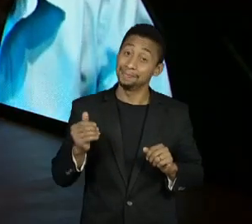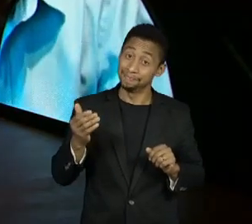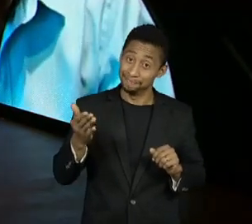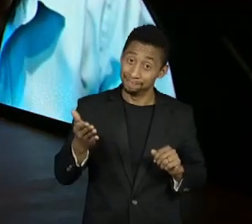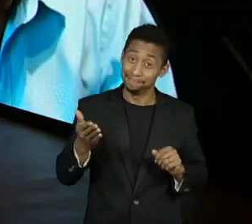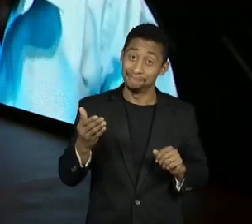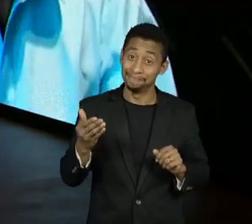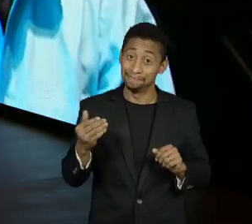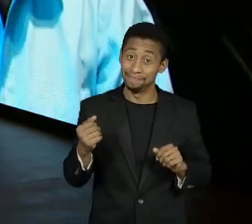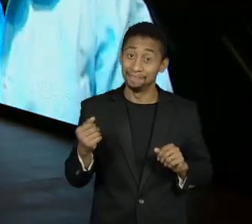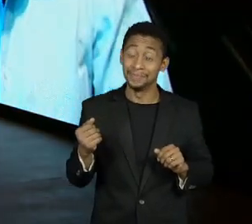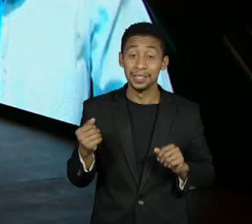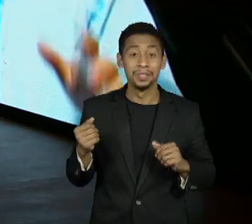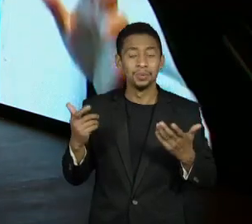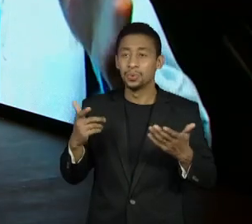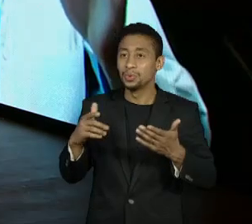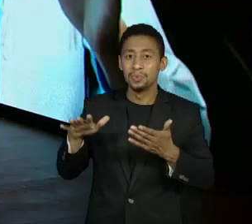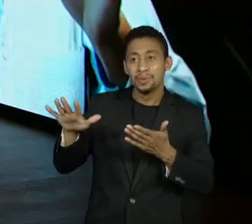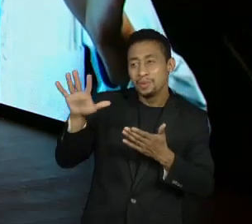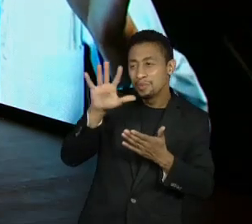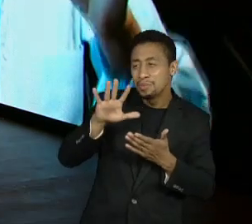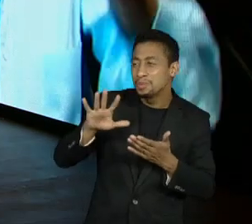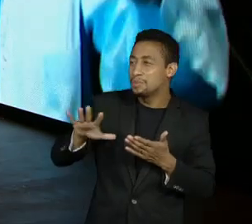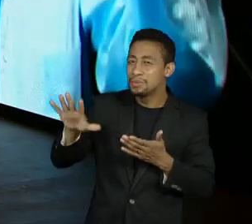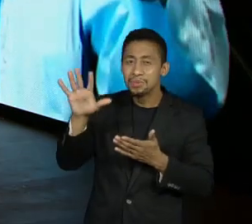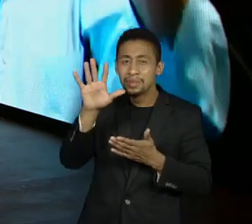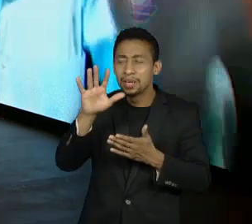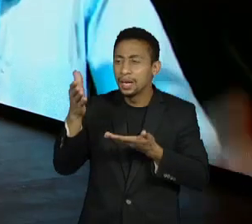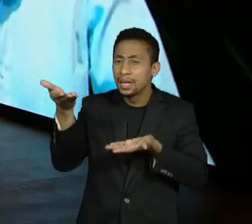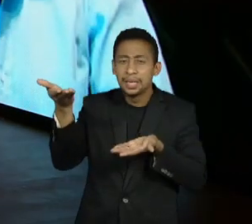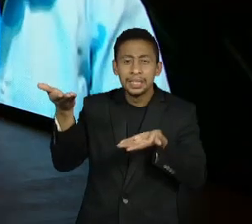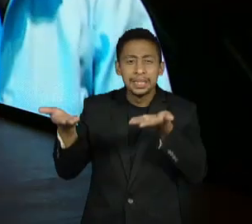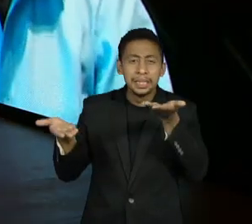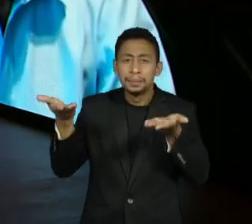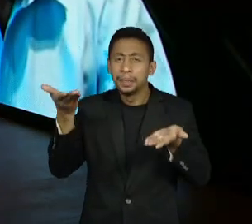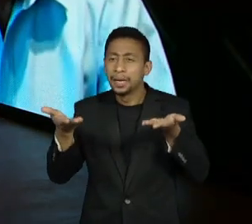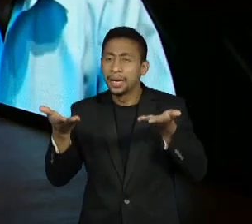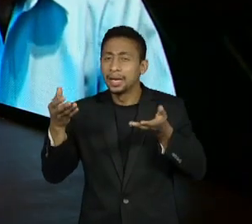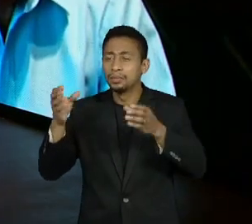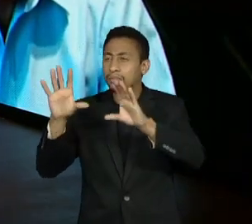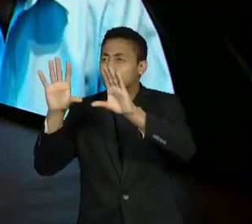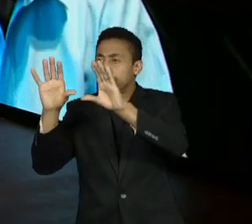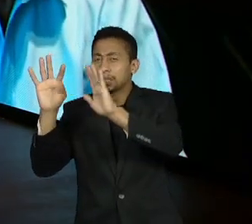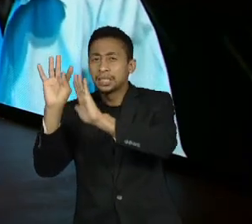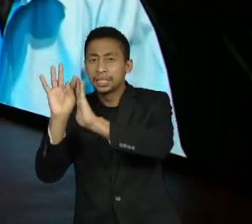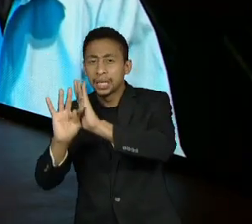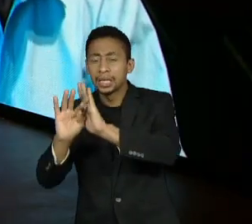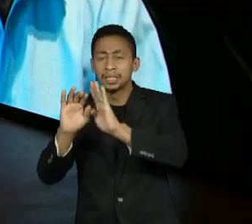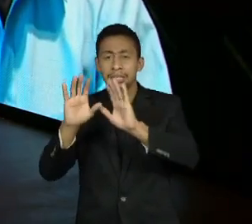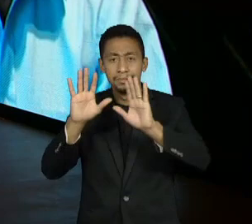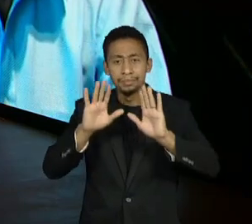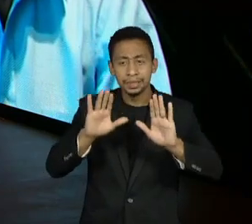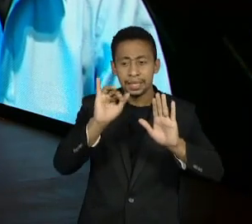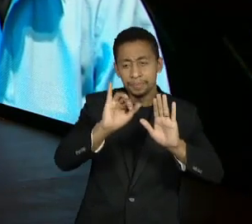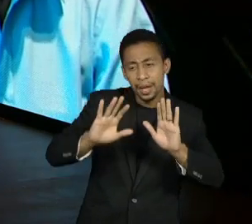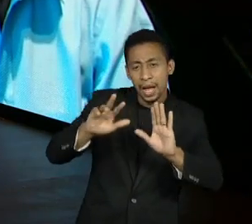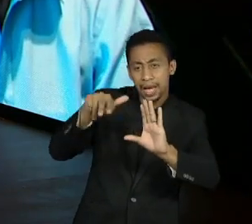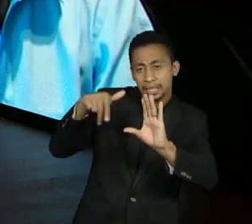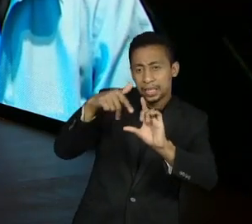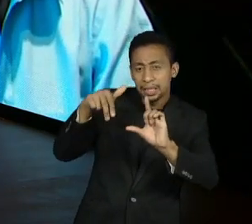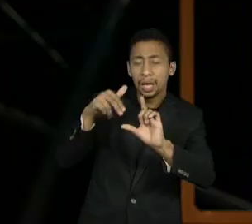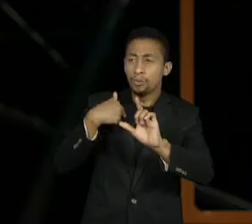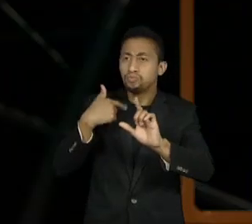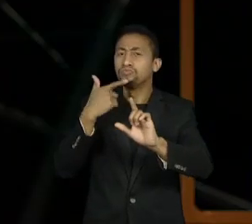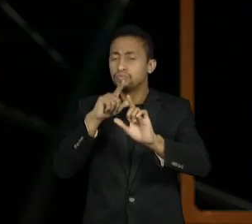com o layout totalmente equilibrado. Isso, desde o início, eu fiz e passei para a